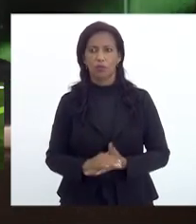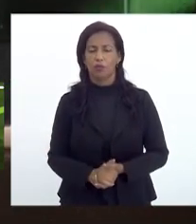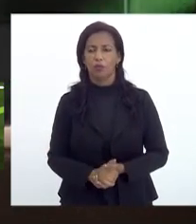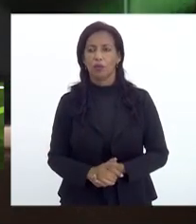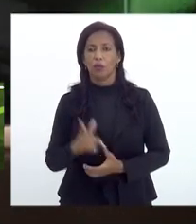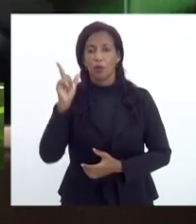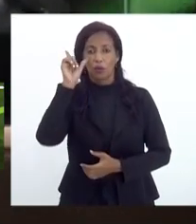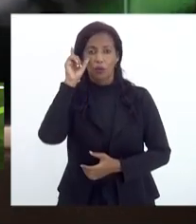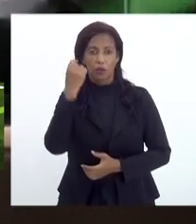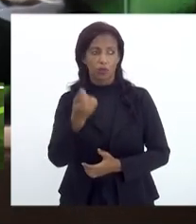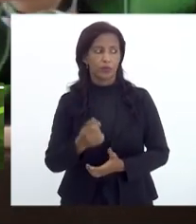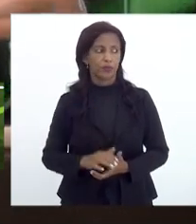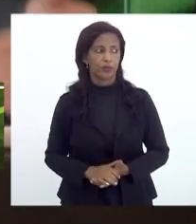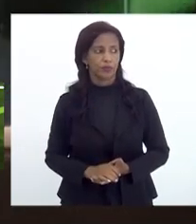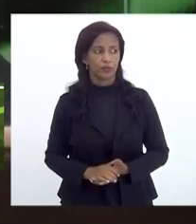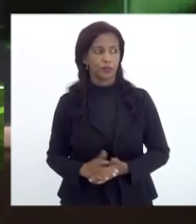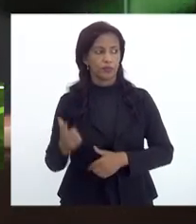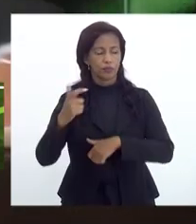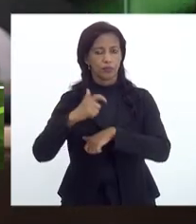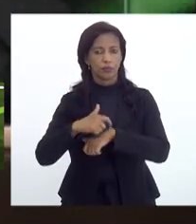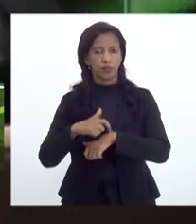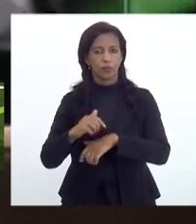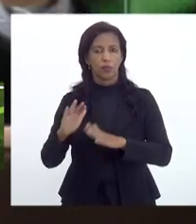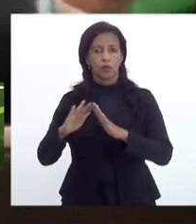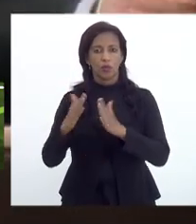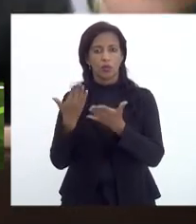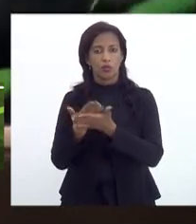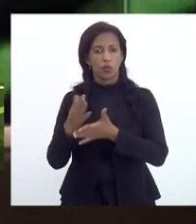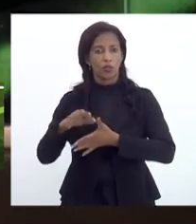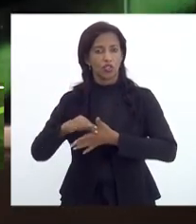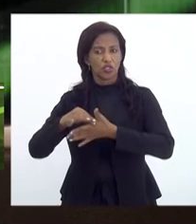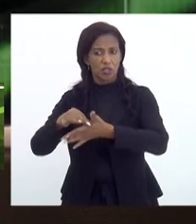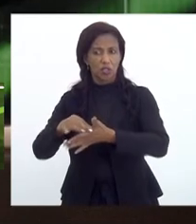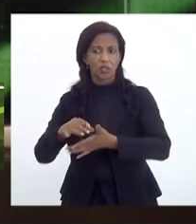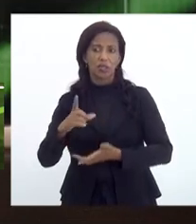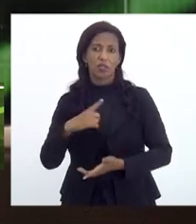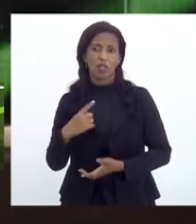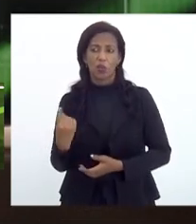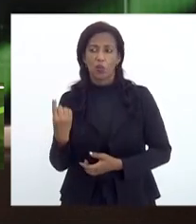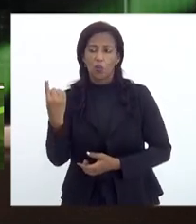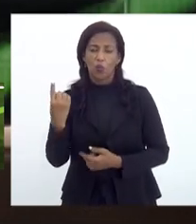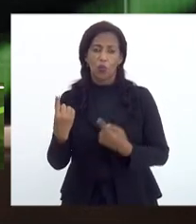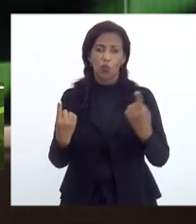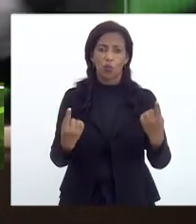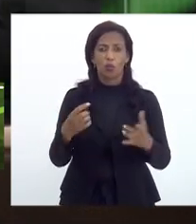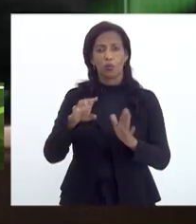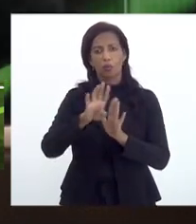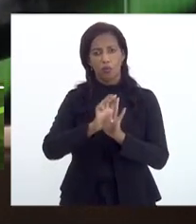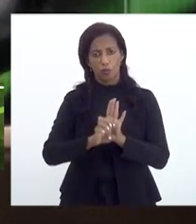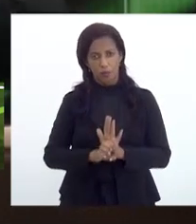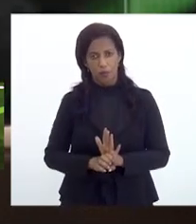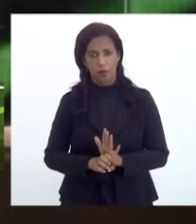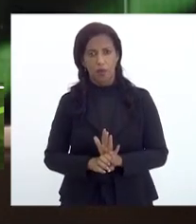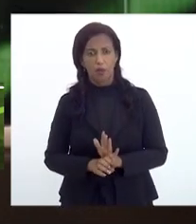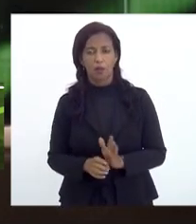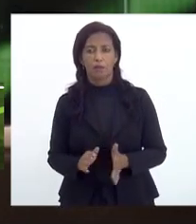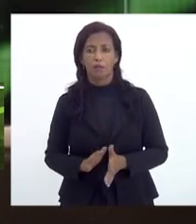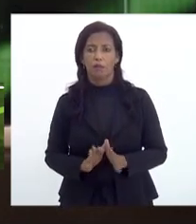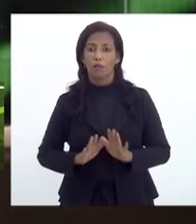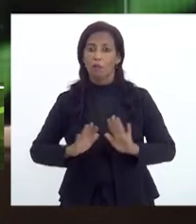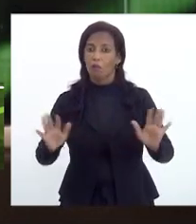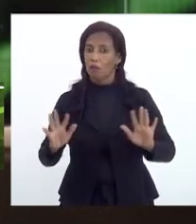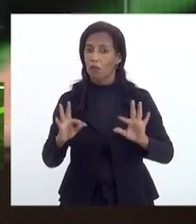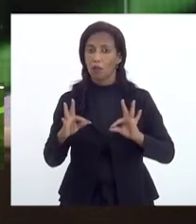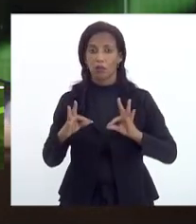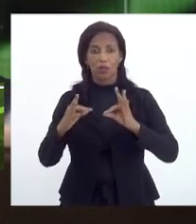Logicamente No momento do colégio de líderes O parlamentar poderá Eu tenho destaque Para a minha emenda Para tentar o convencimento Mas não dá